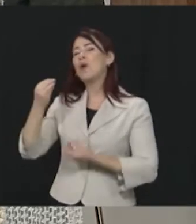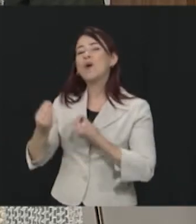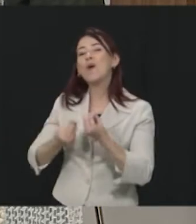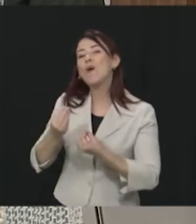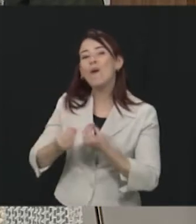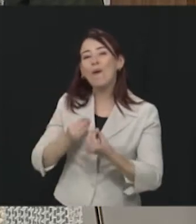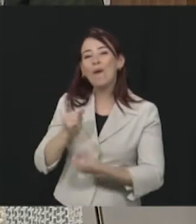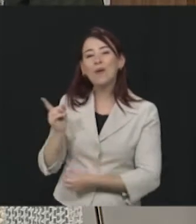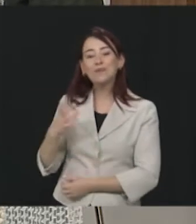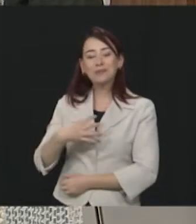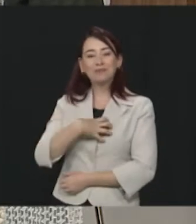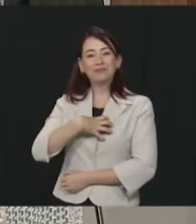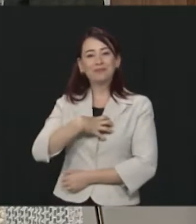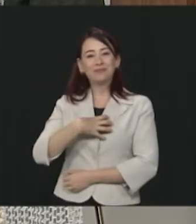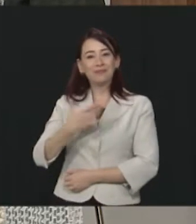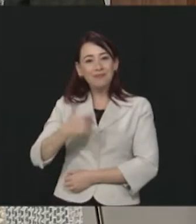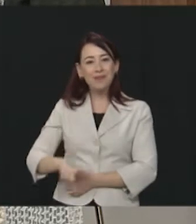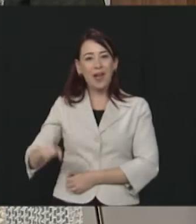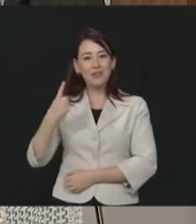vida, mais um filho?